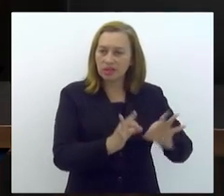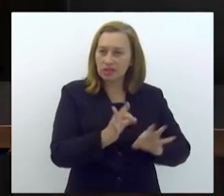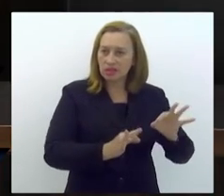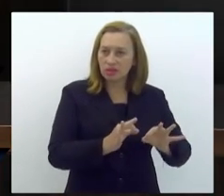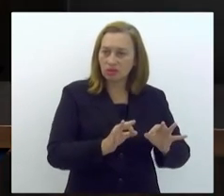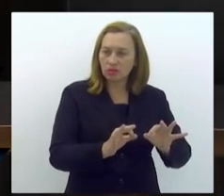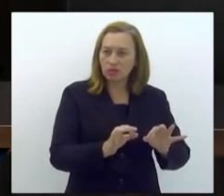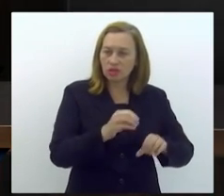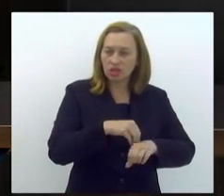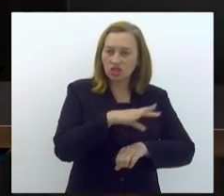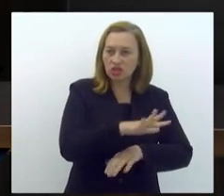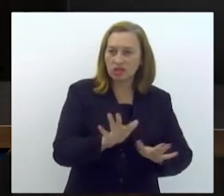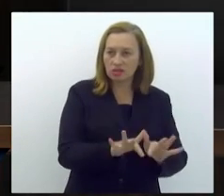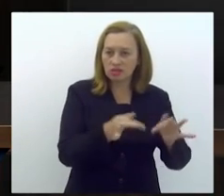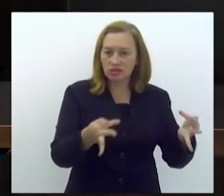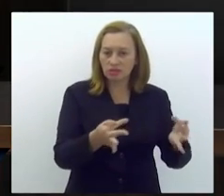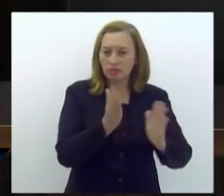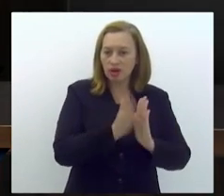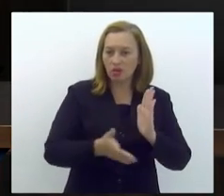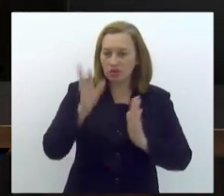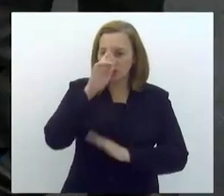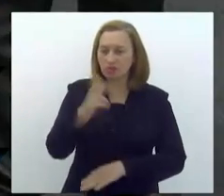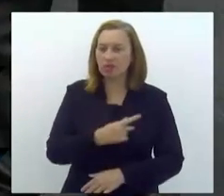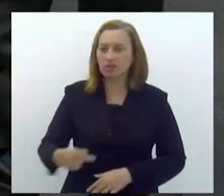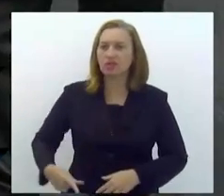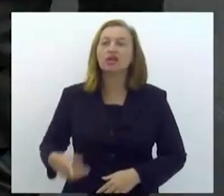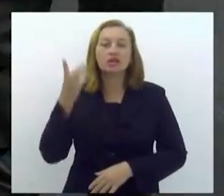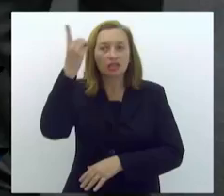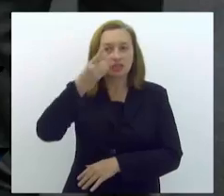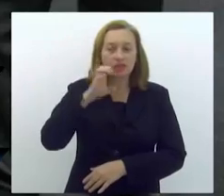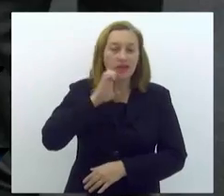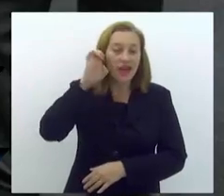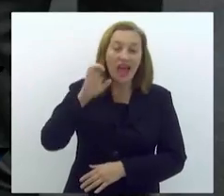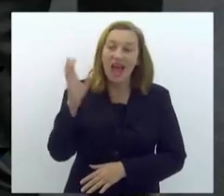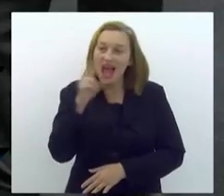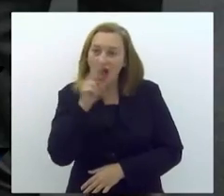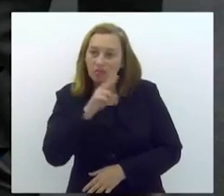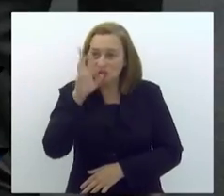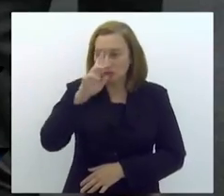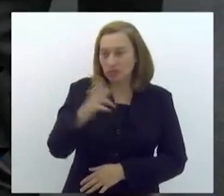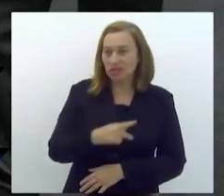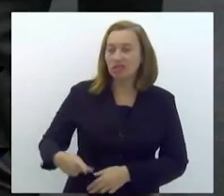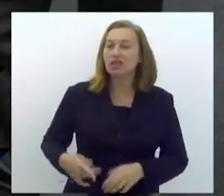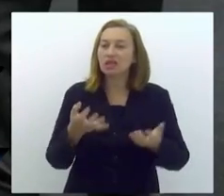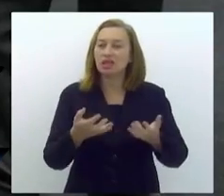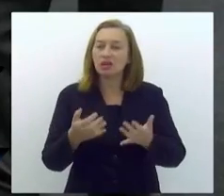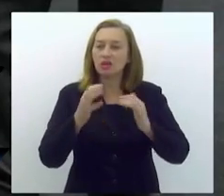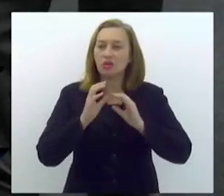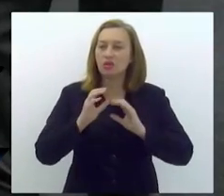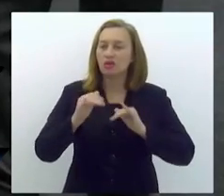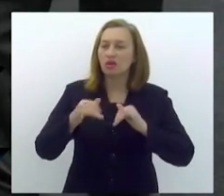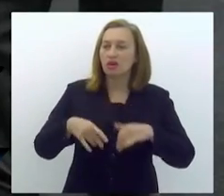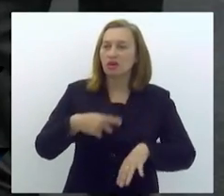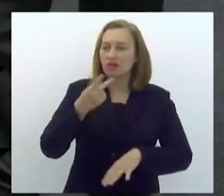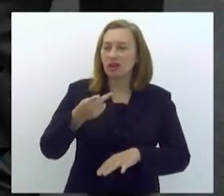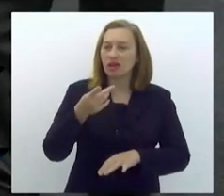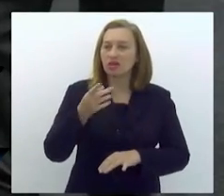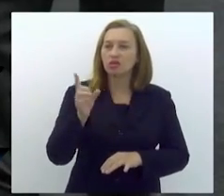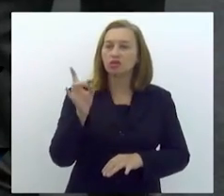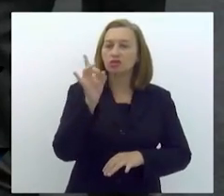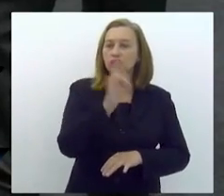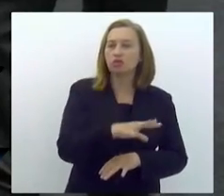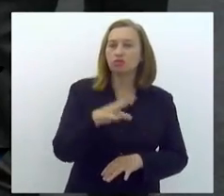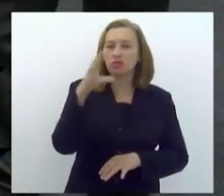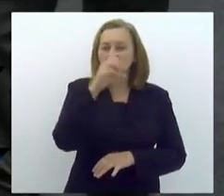indicação simples deputada Érica rapidamente Presidente queria comunicar aqui que no último sábado no dia 12